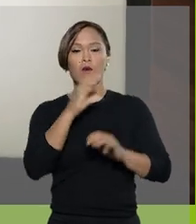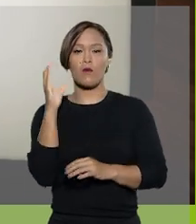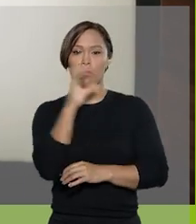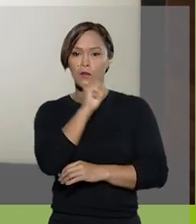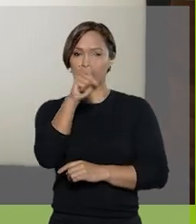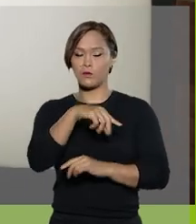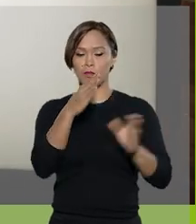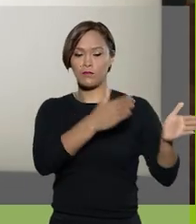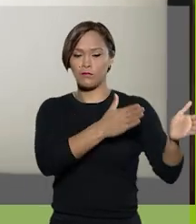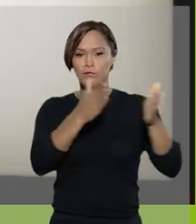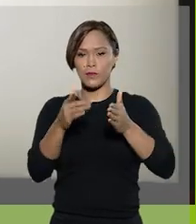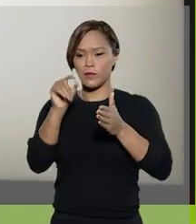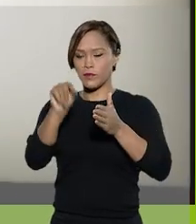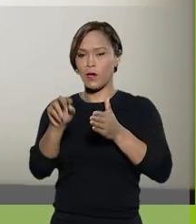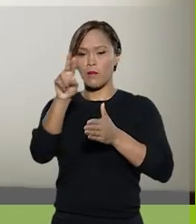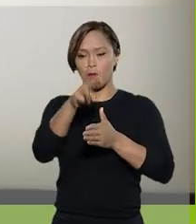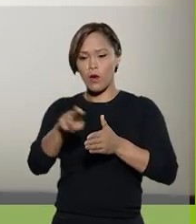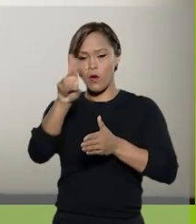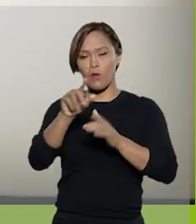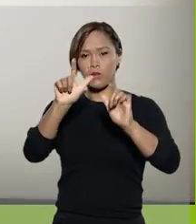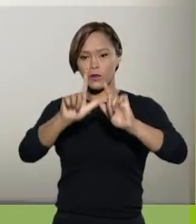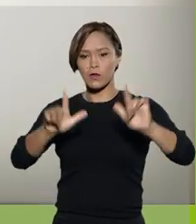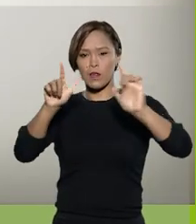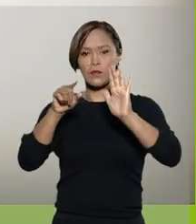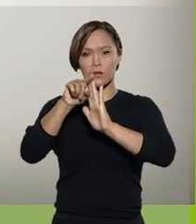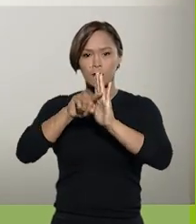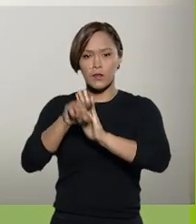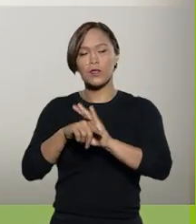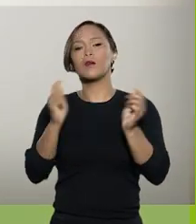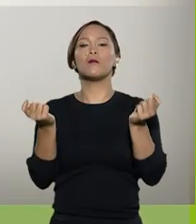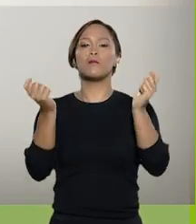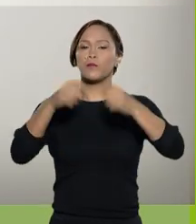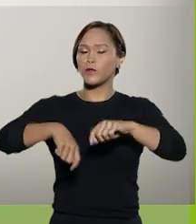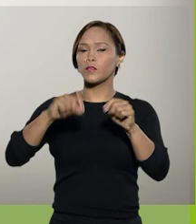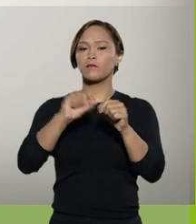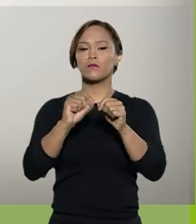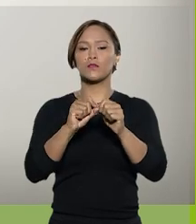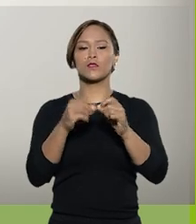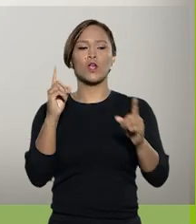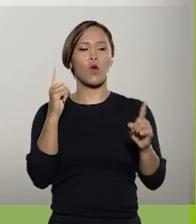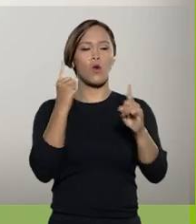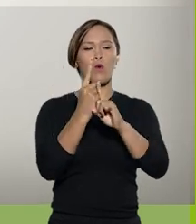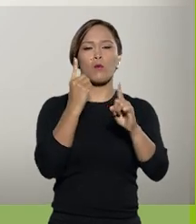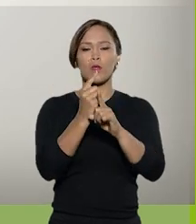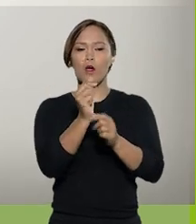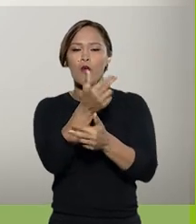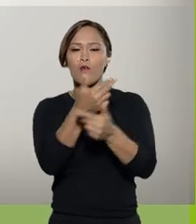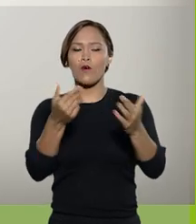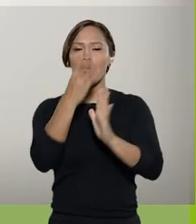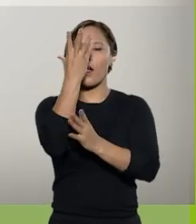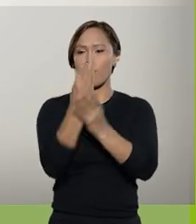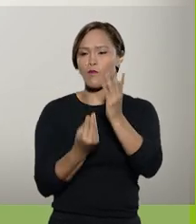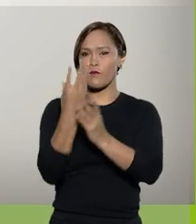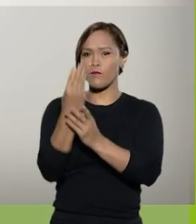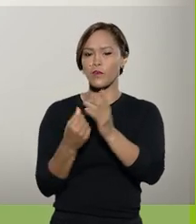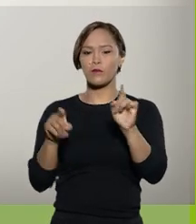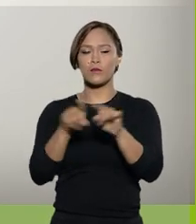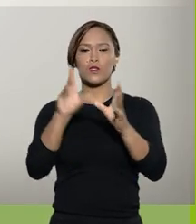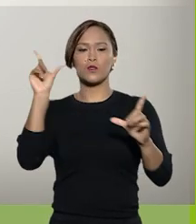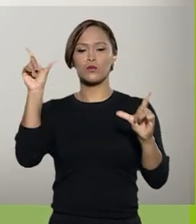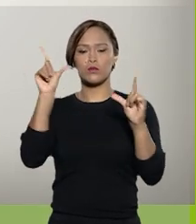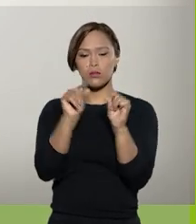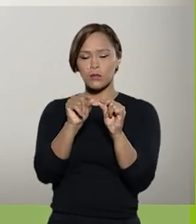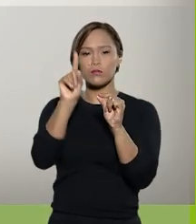Automaticamente, você será direcionado para a tela de pesquisa, onde é possível realizar a combinação de vários filtros para